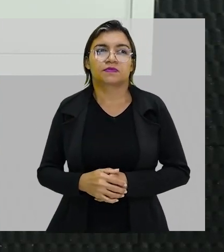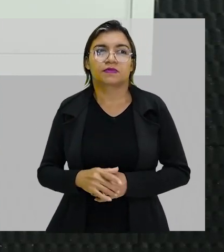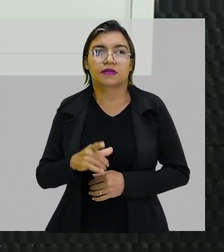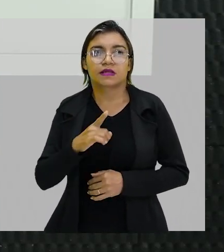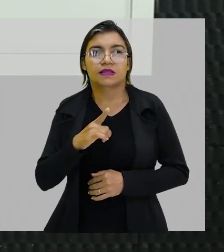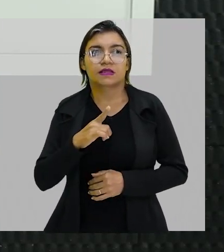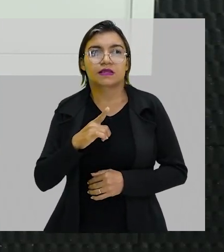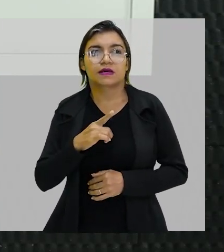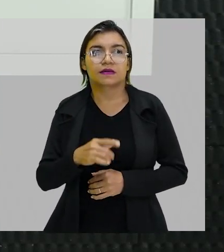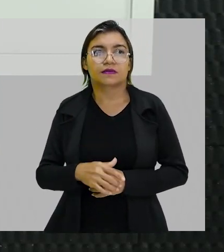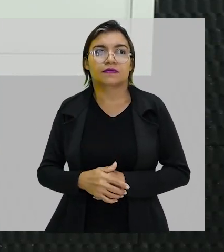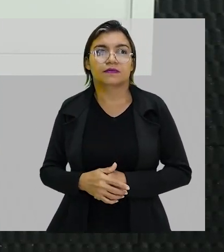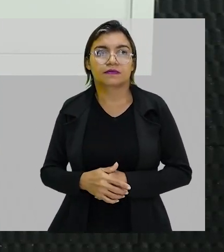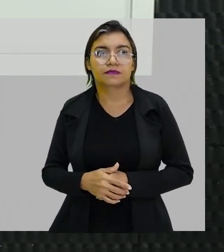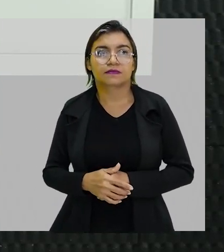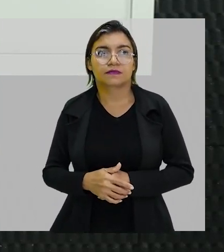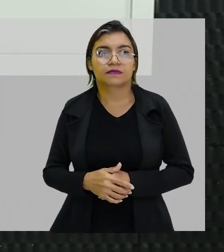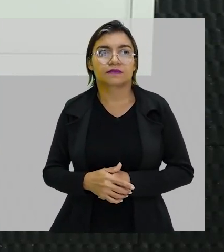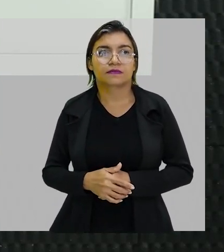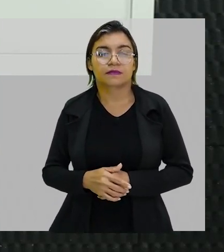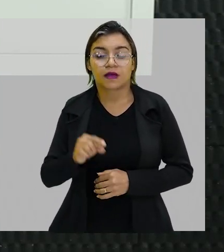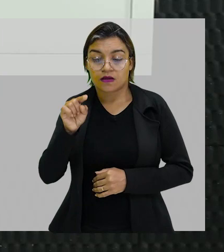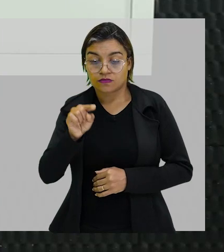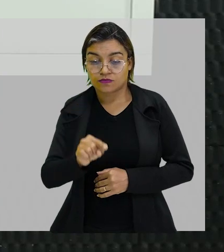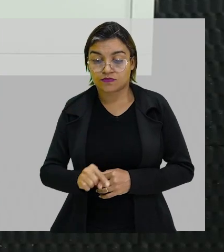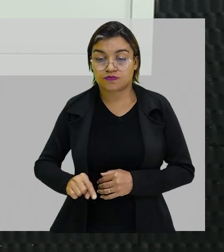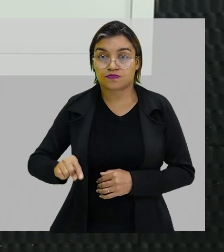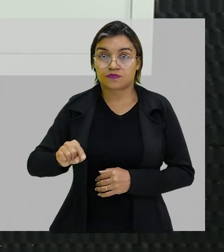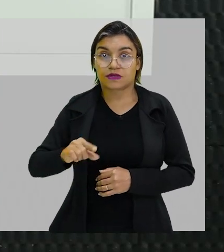ok? E nós temos as linhas do campo.